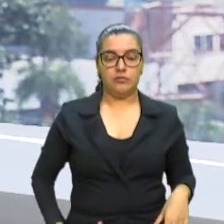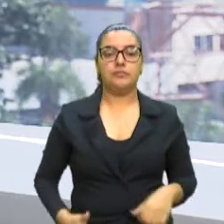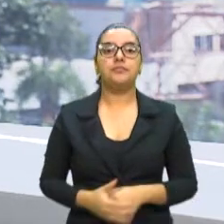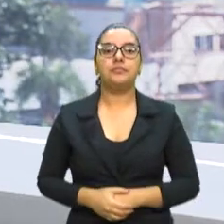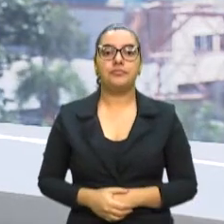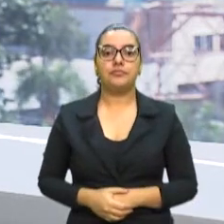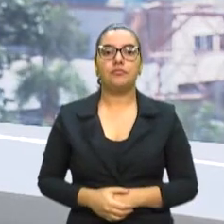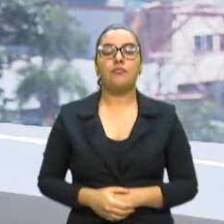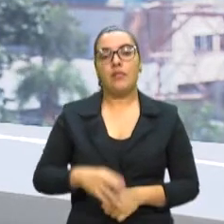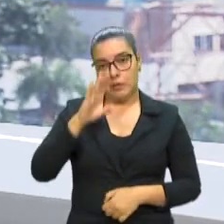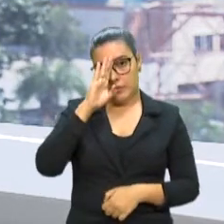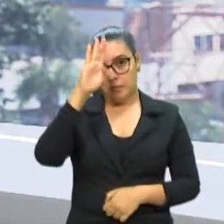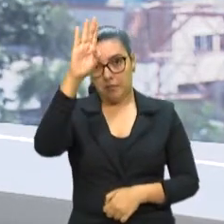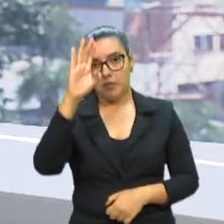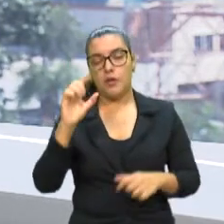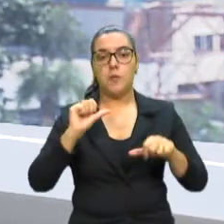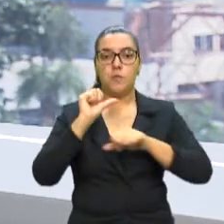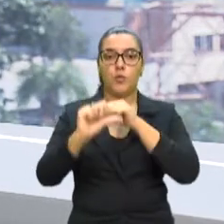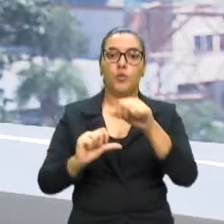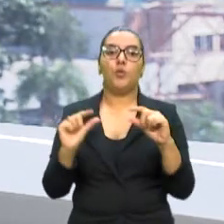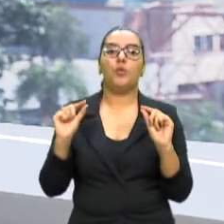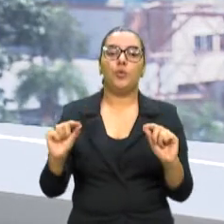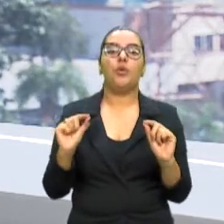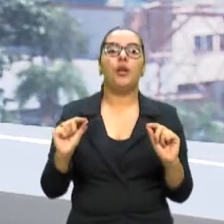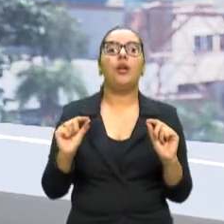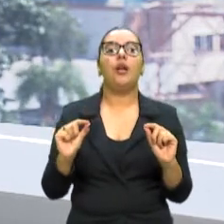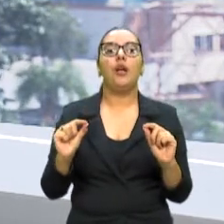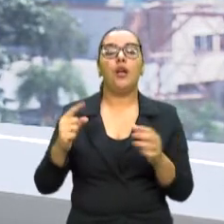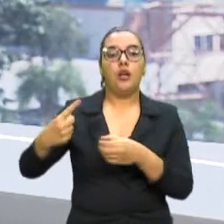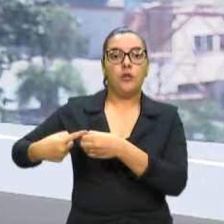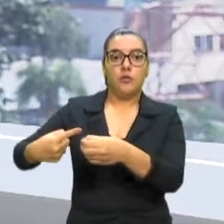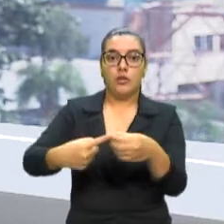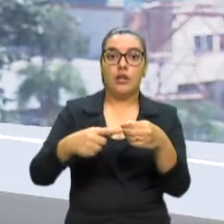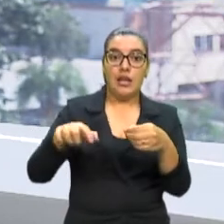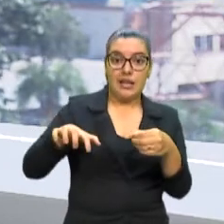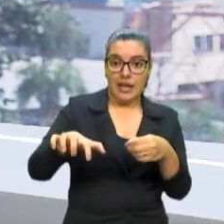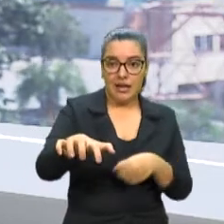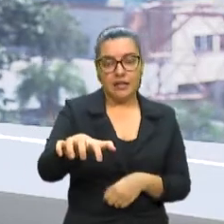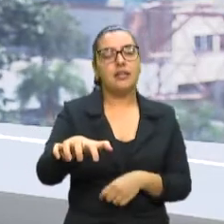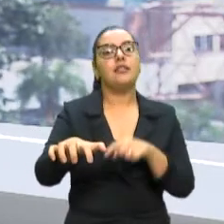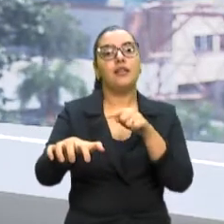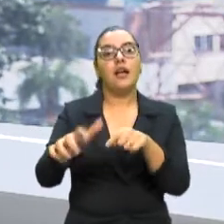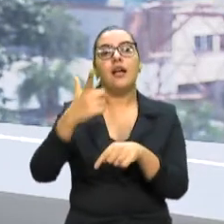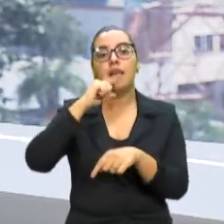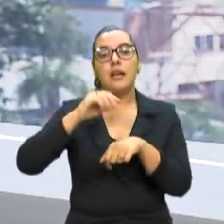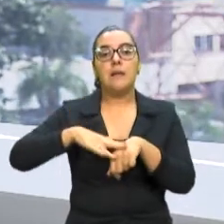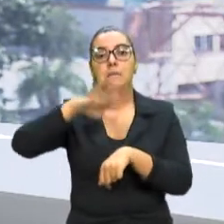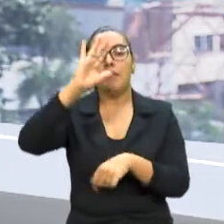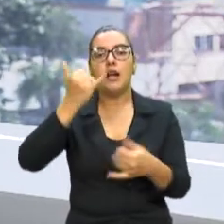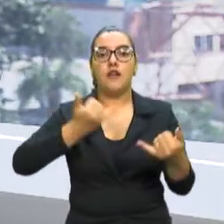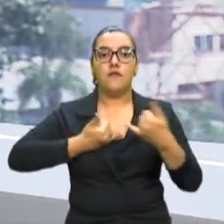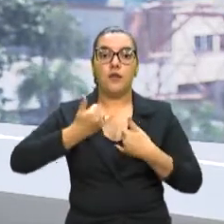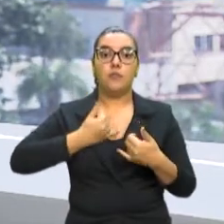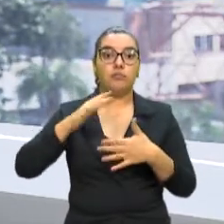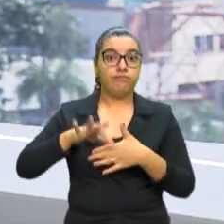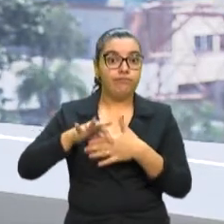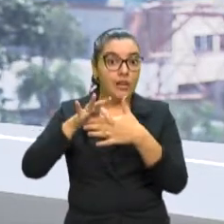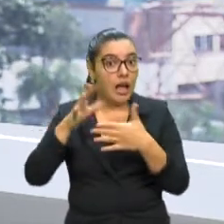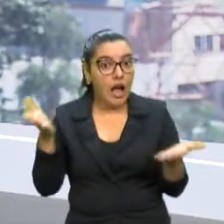As principais mudanças são para os municípios do Cariri. Quem tem mais informações ao vivo para a gente